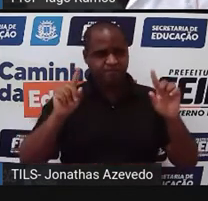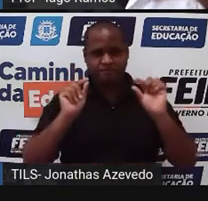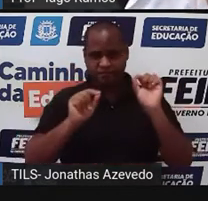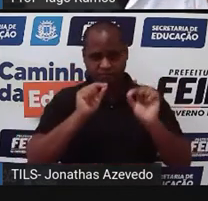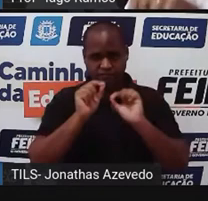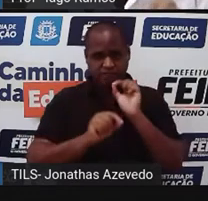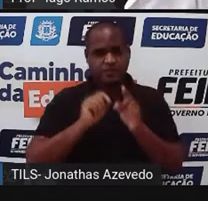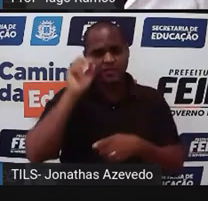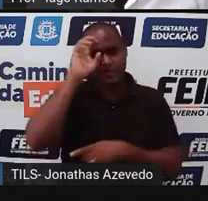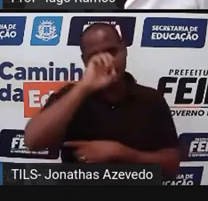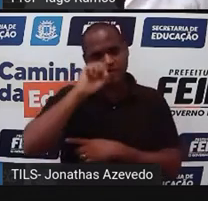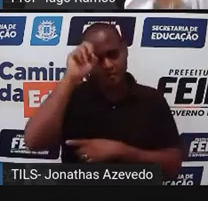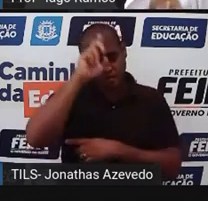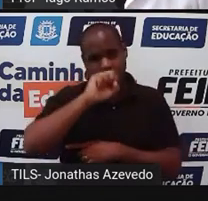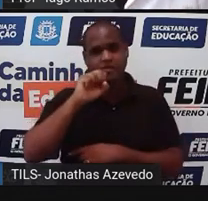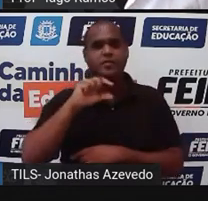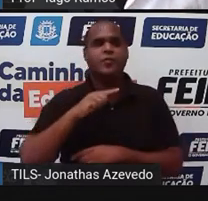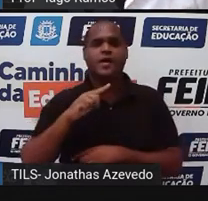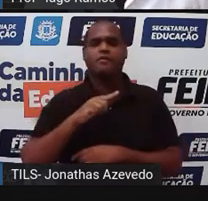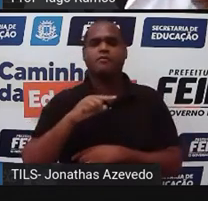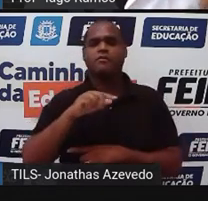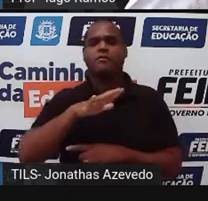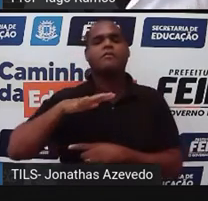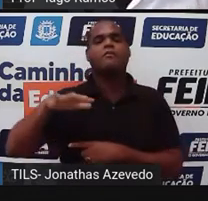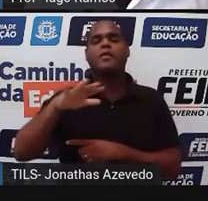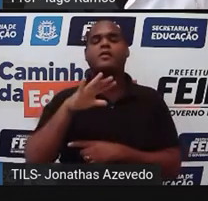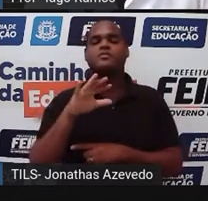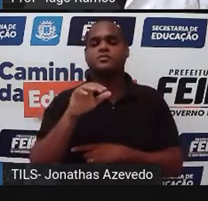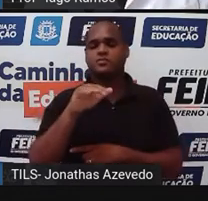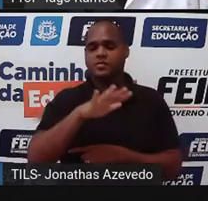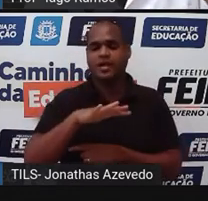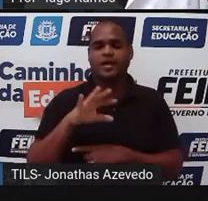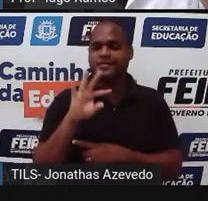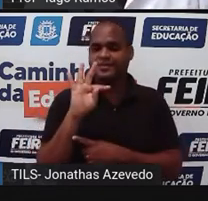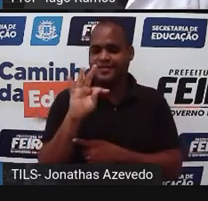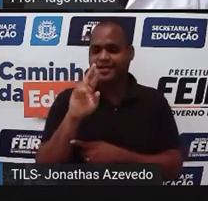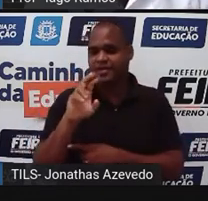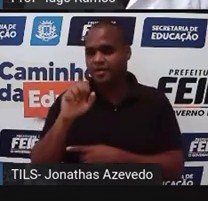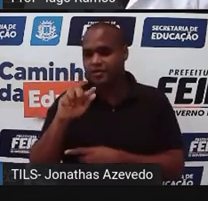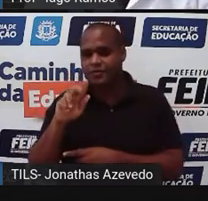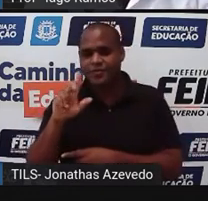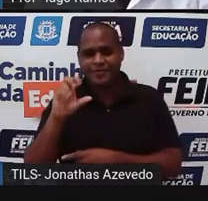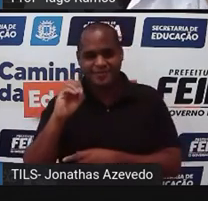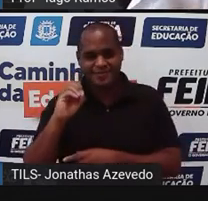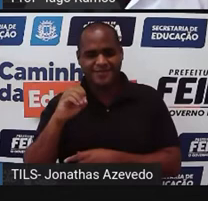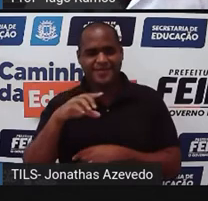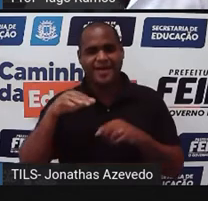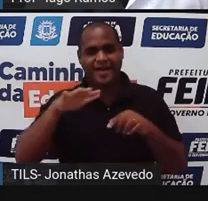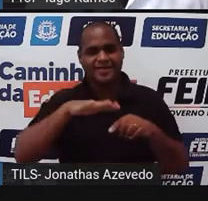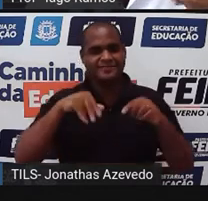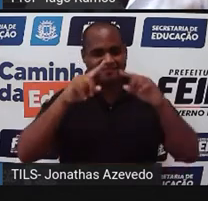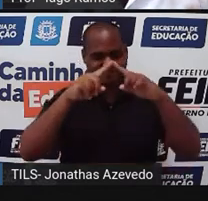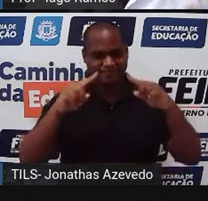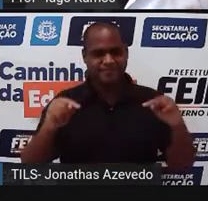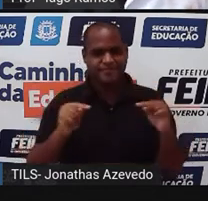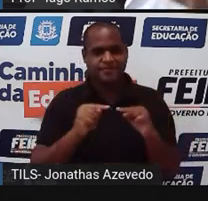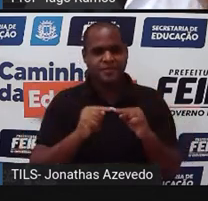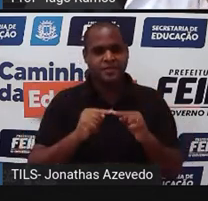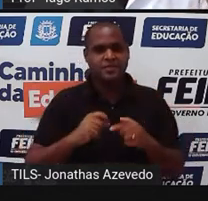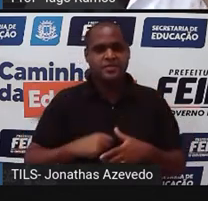que a gente vai aprender aqui para essa aula é calcular a área de triângulos né